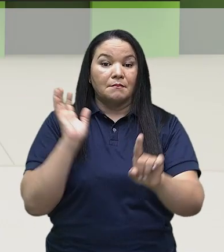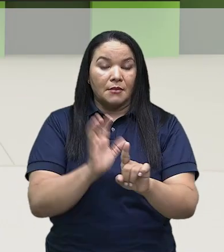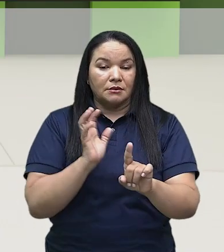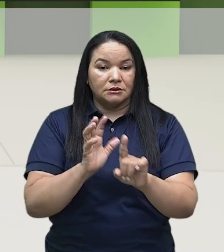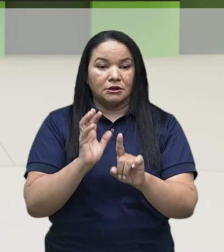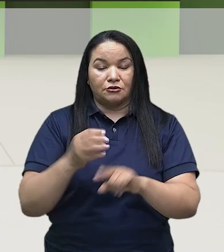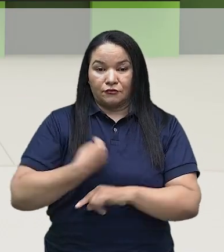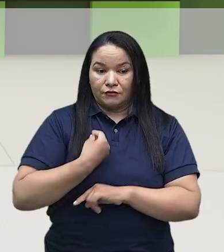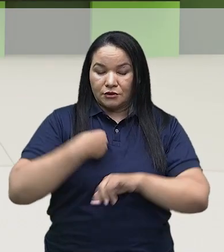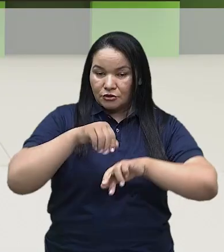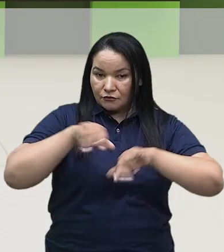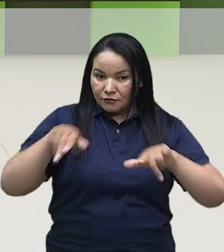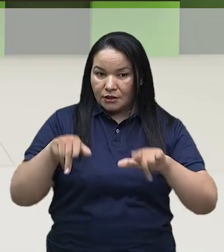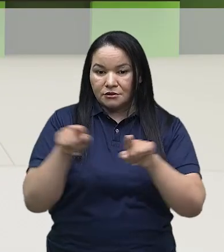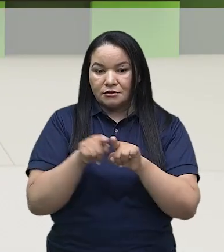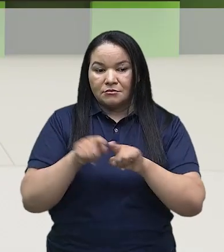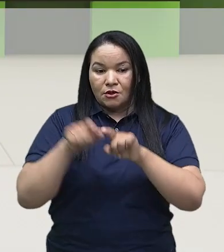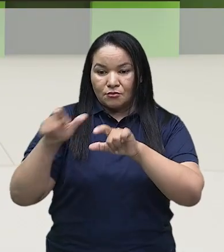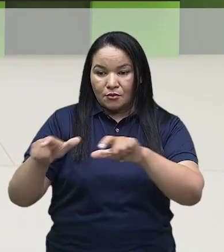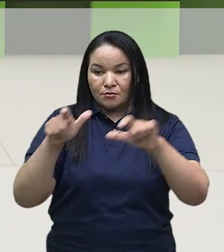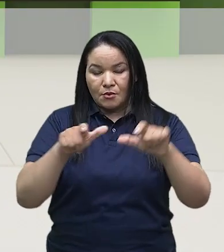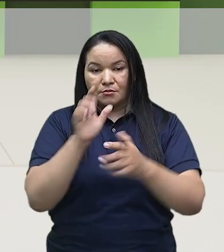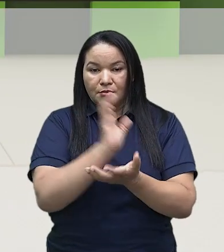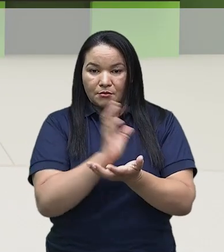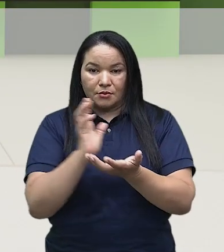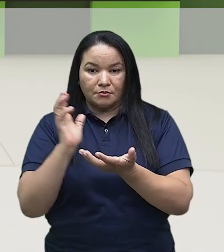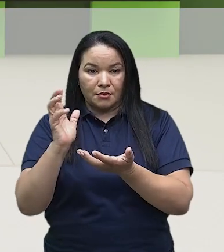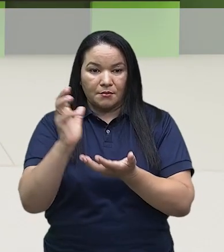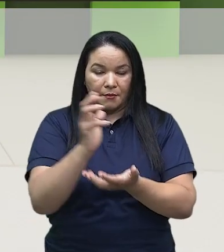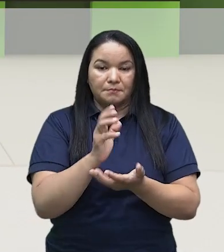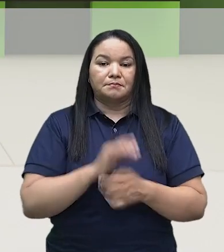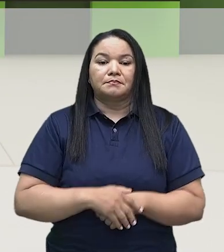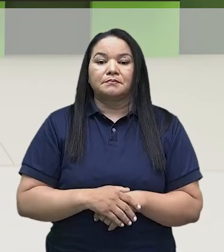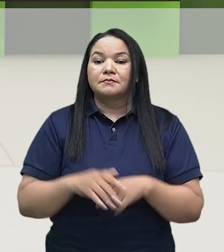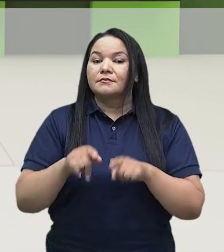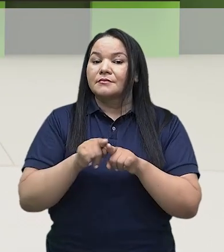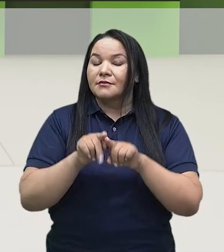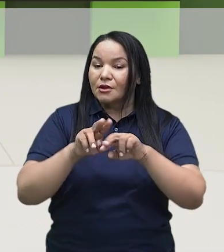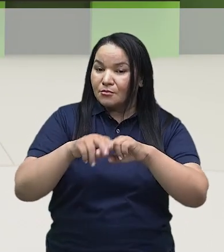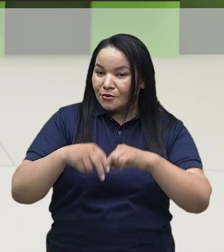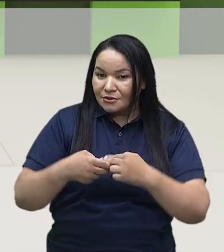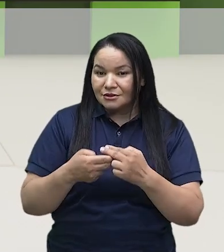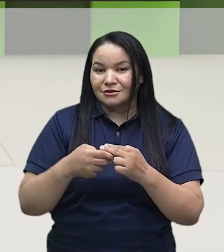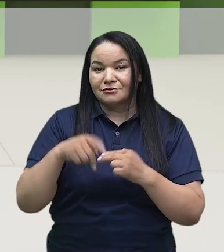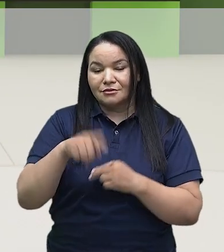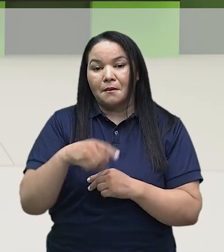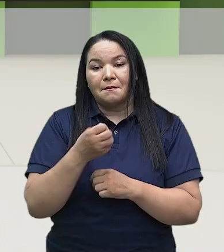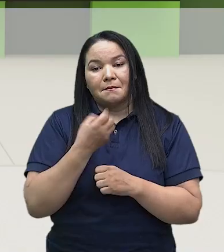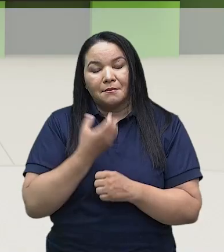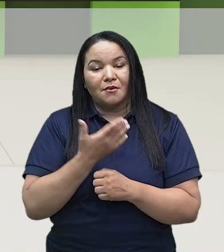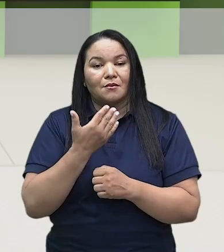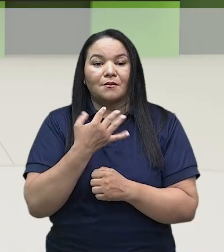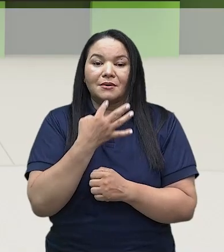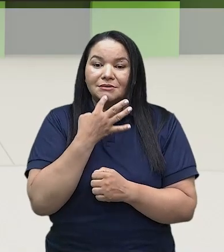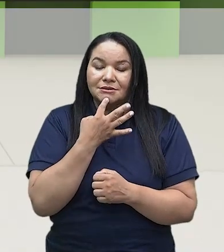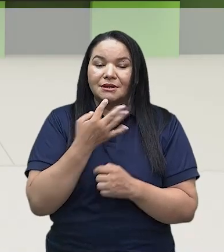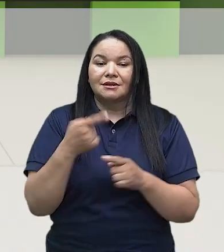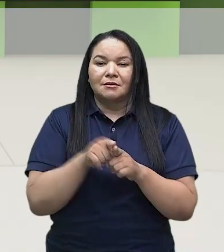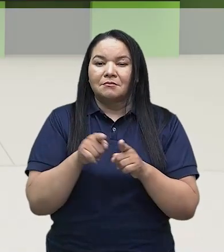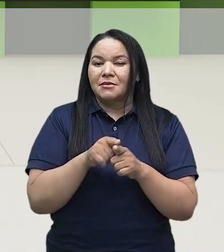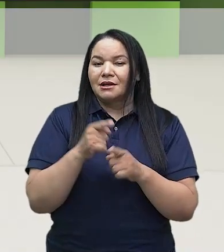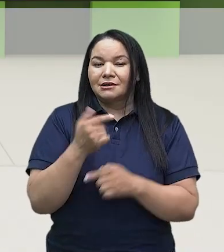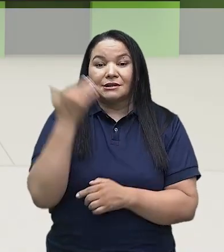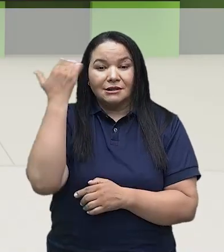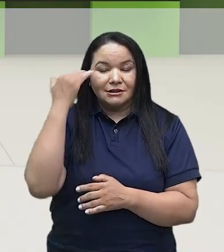de água em diferentes partes do continente. Portanto, é muito bom, né, conhecer,